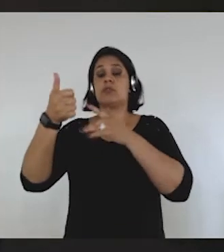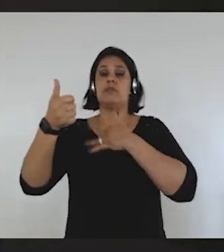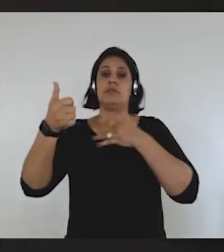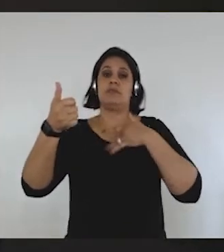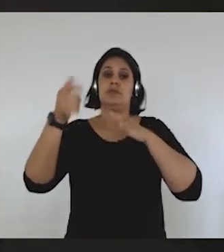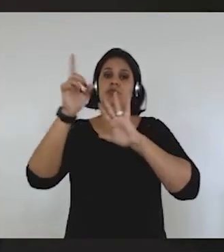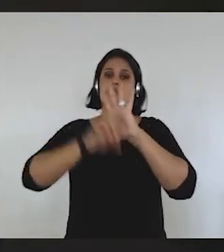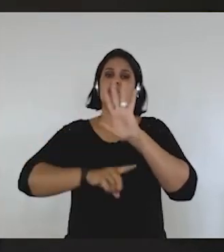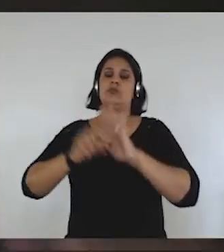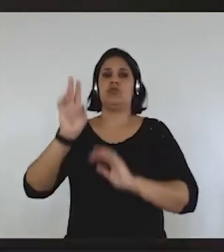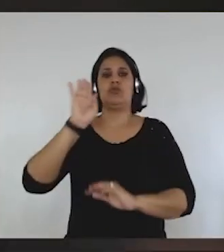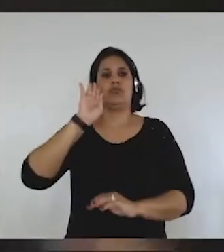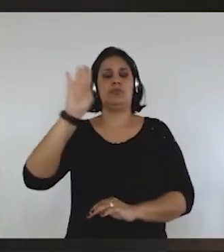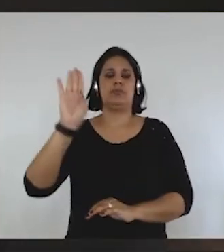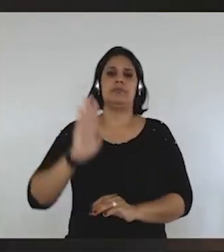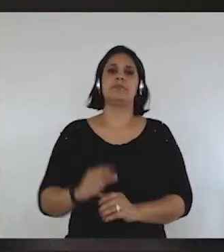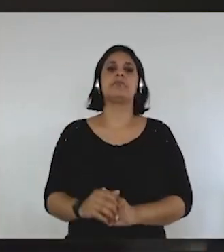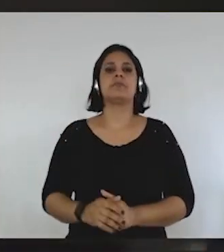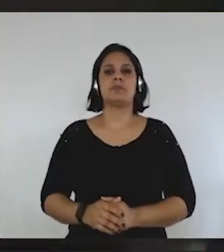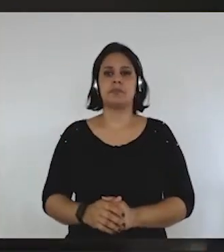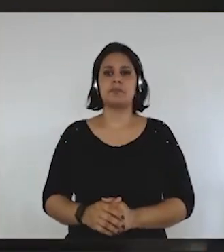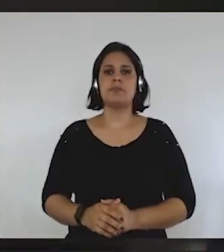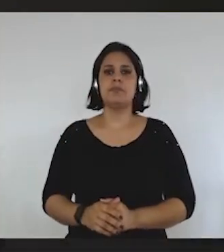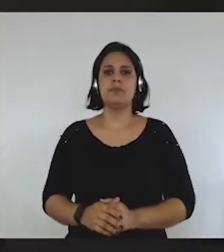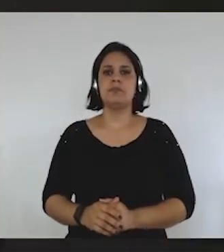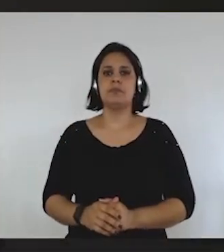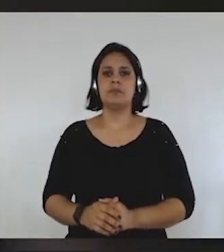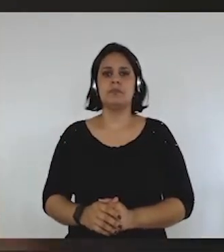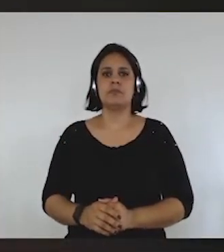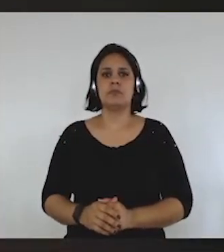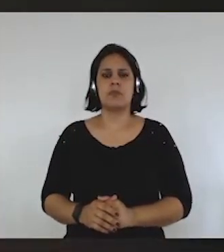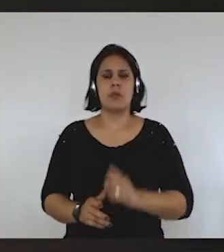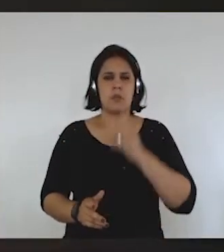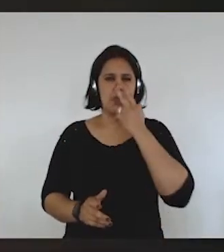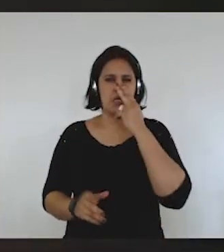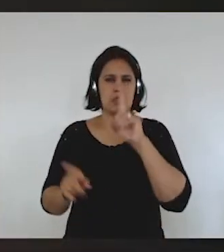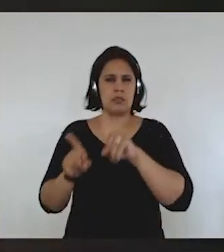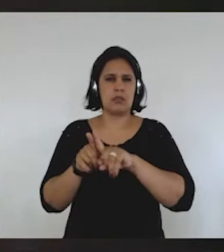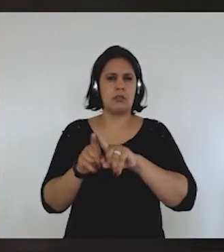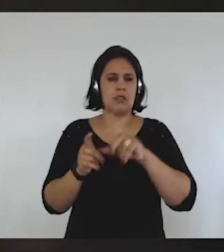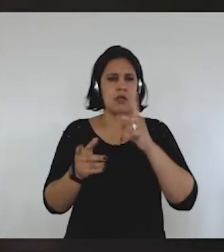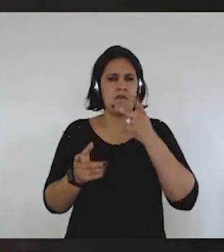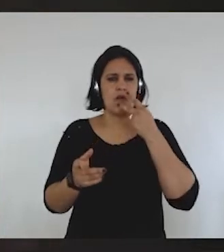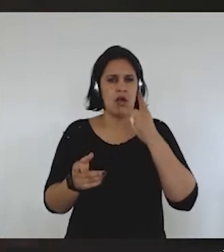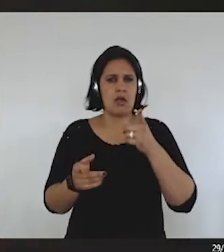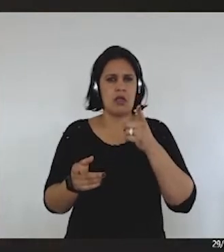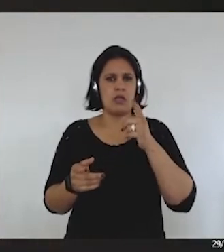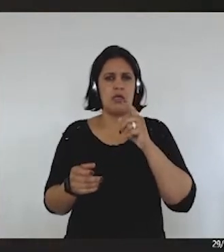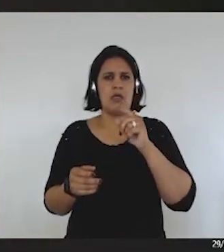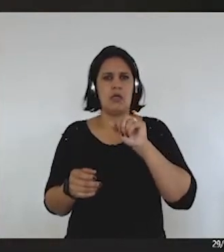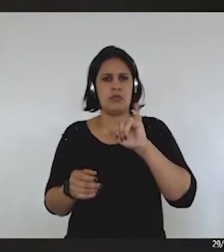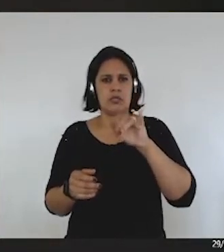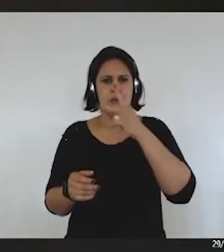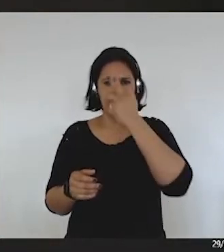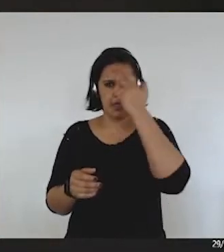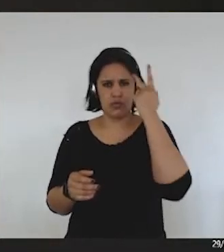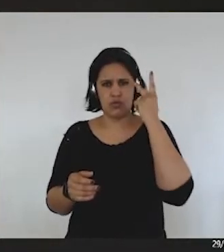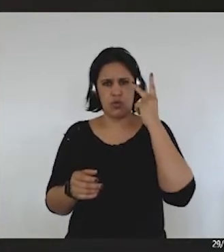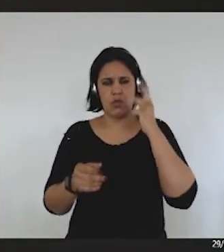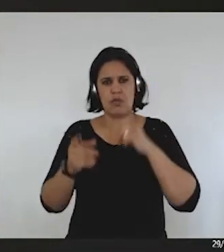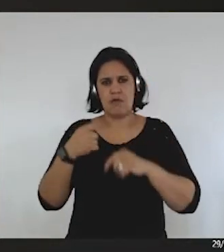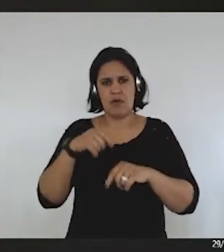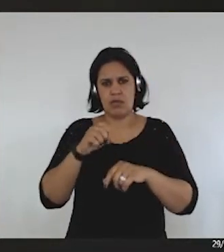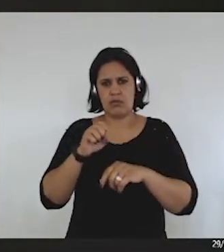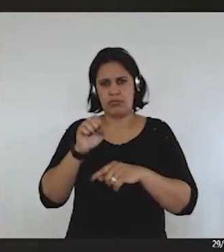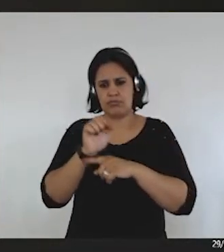me lembro agora de cabeça, mas acho que ele, inclusive, fala do risco dos indivíduos saírem daqui e entrarem em outro